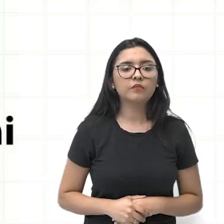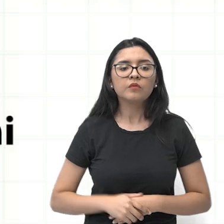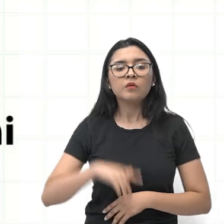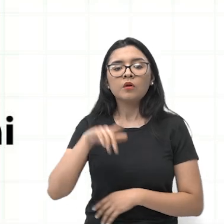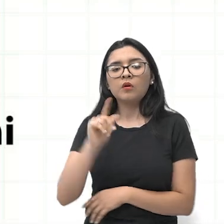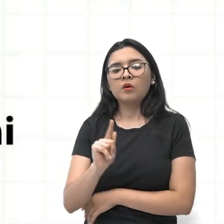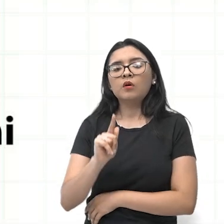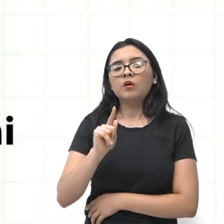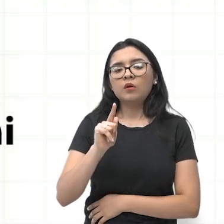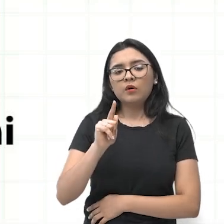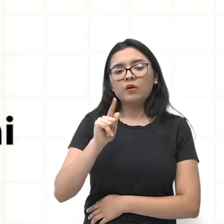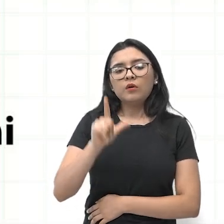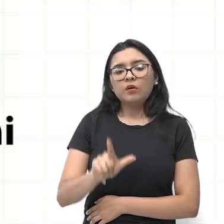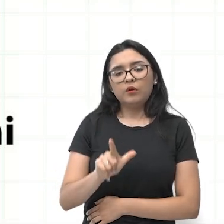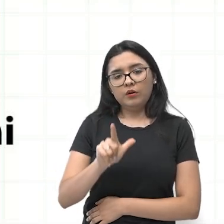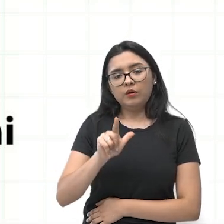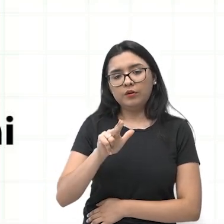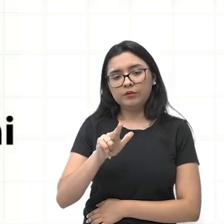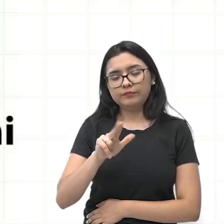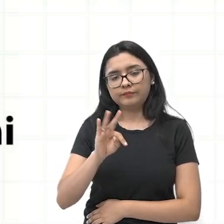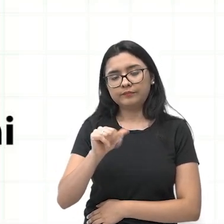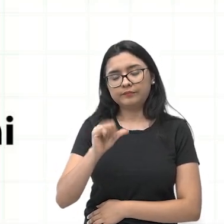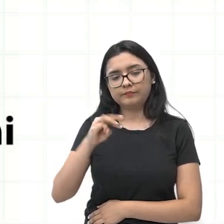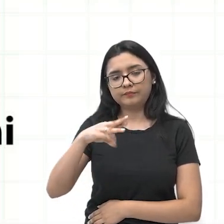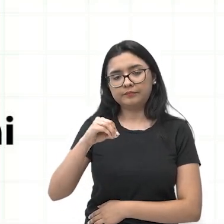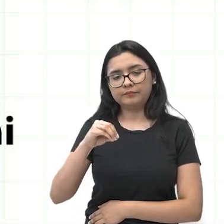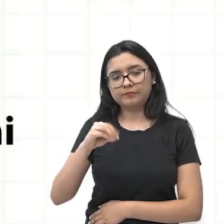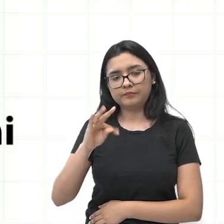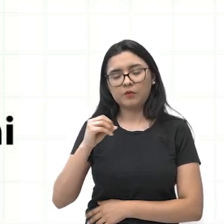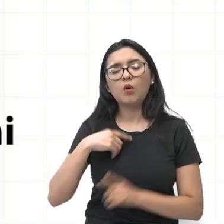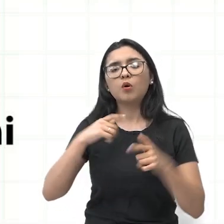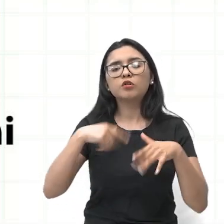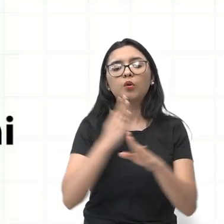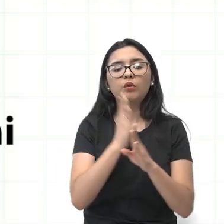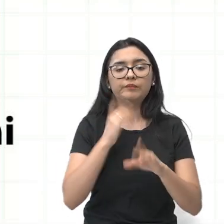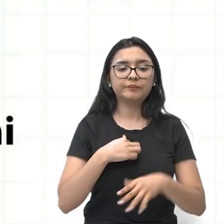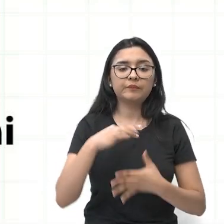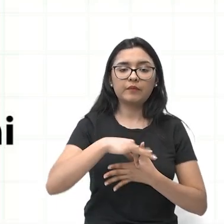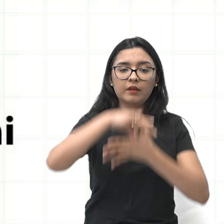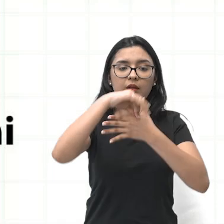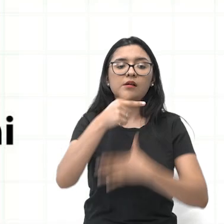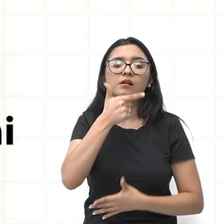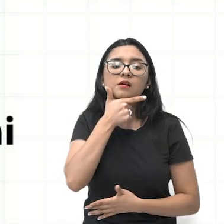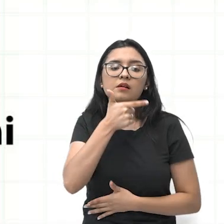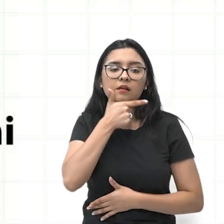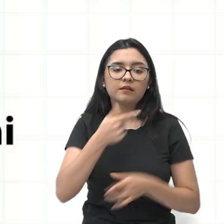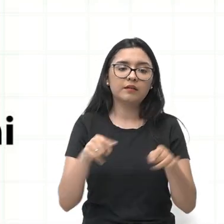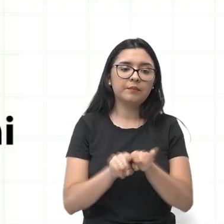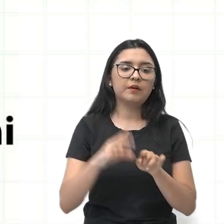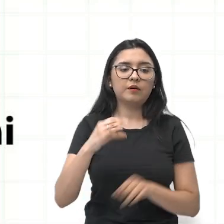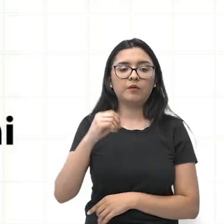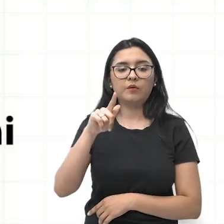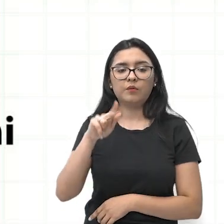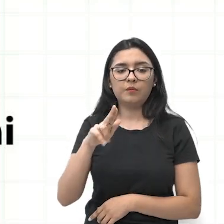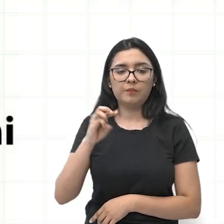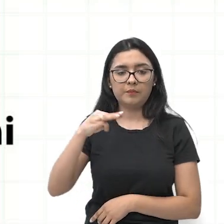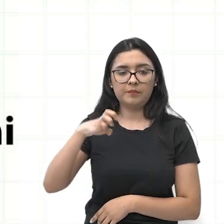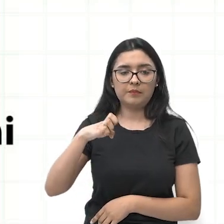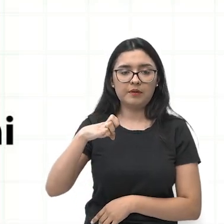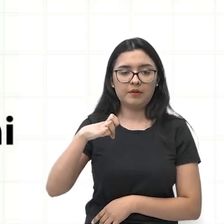mosinato, presentes em quais alimentos, professora? Na carne, no queijo e nos cogumelos,